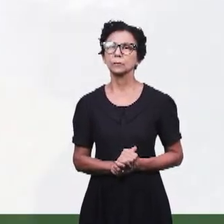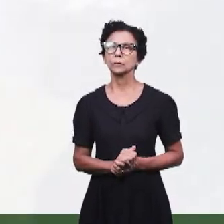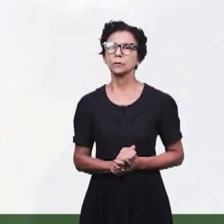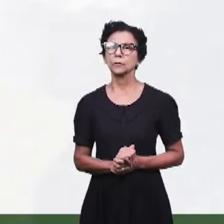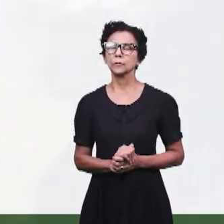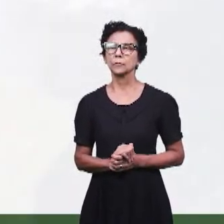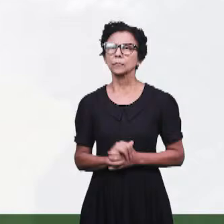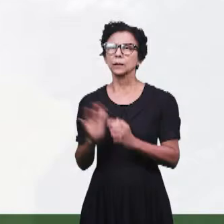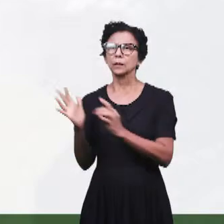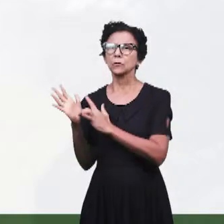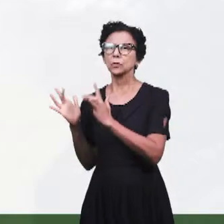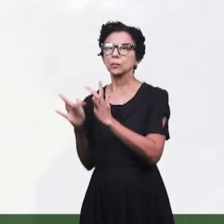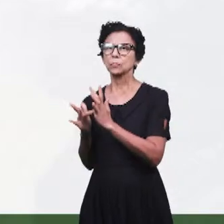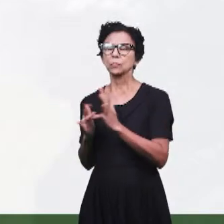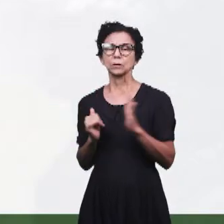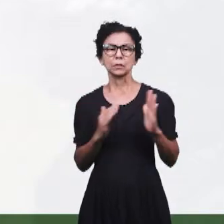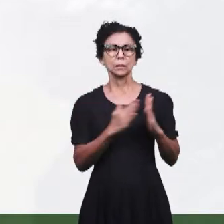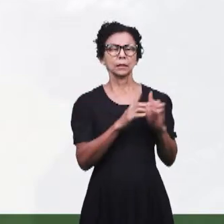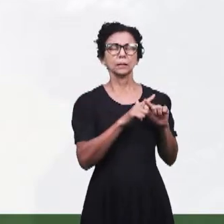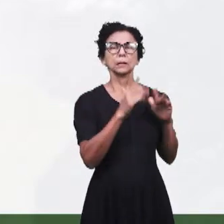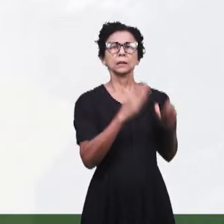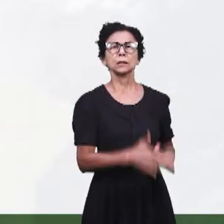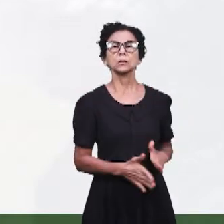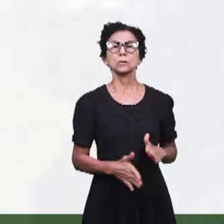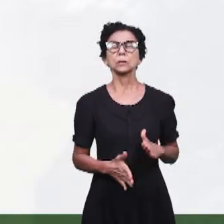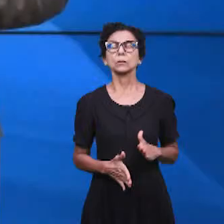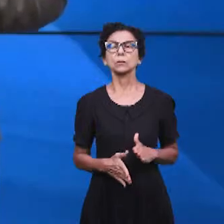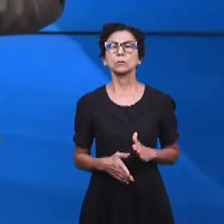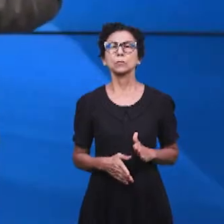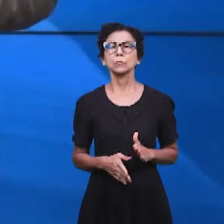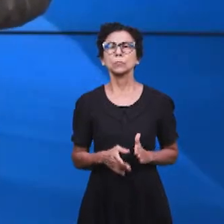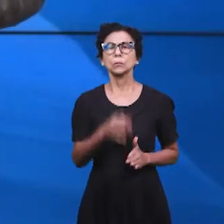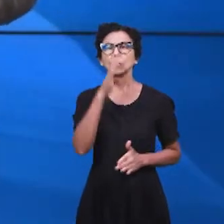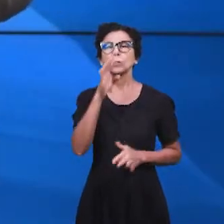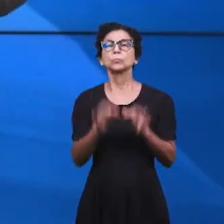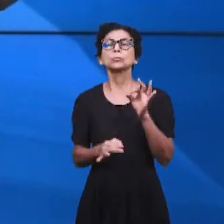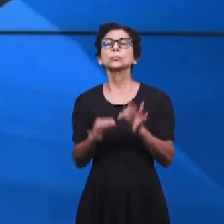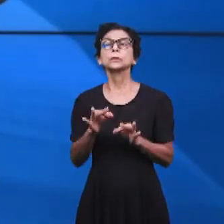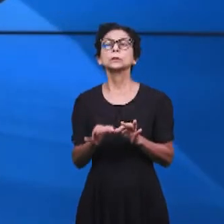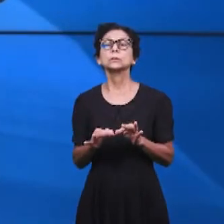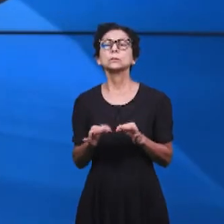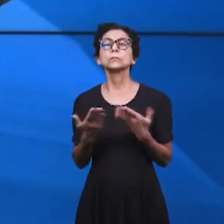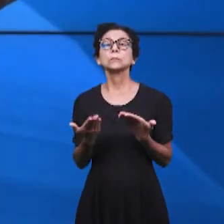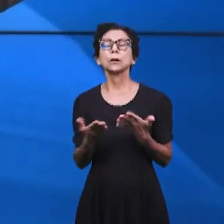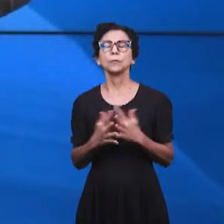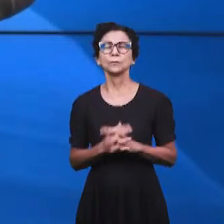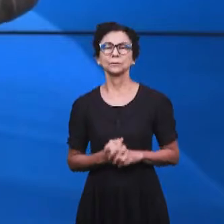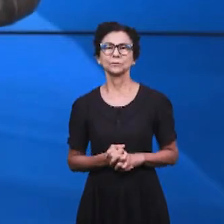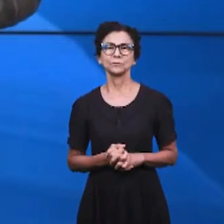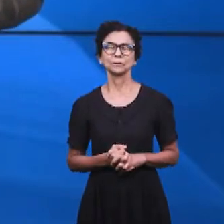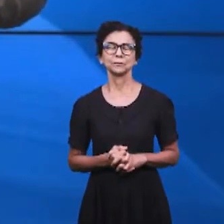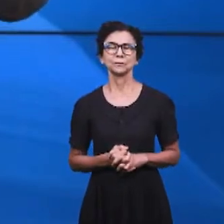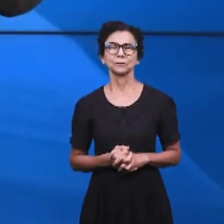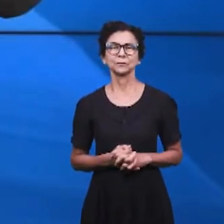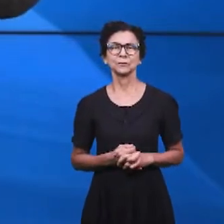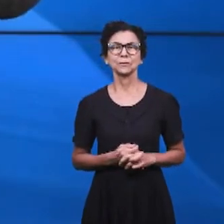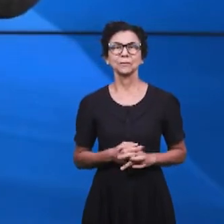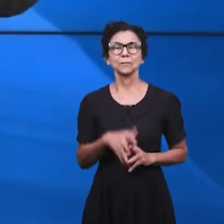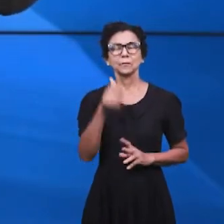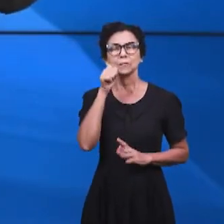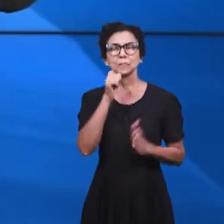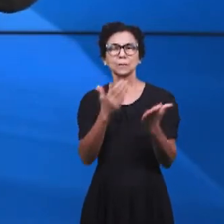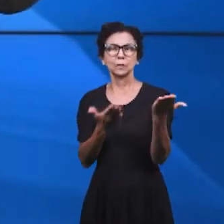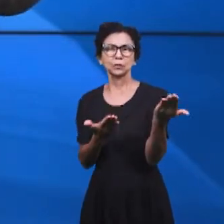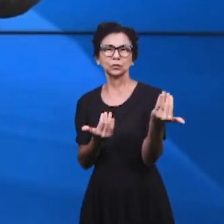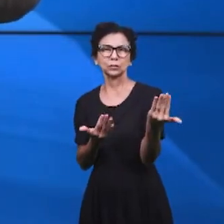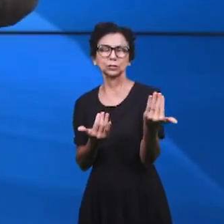relação profética de Jesus com a sua igreja? E quem vai responder essa pergunta é a nossa irmã Alissa Mello, é jovem